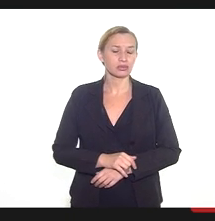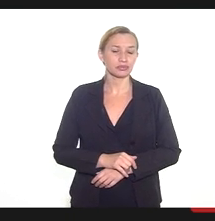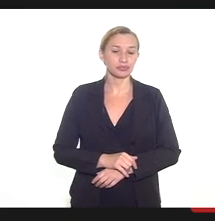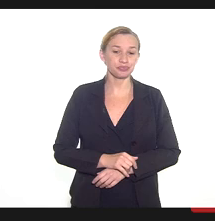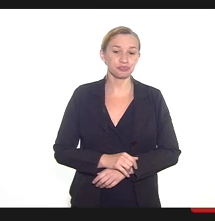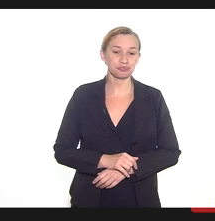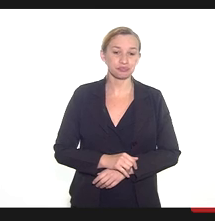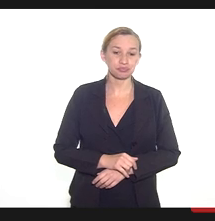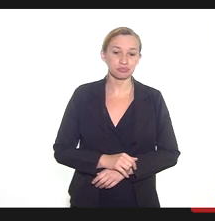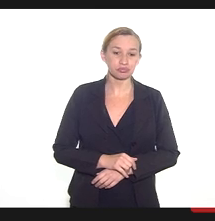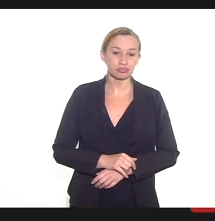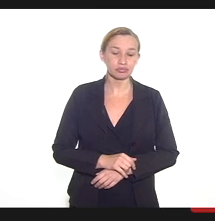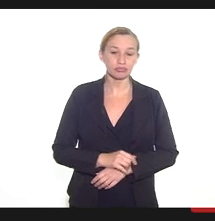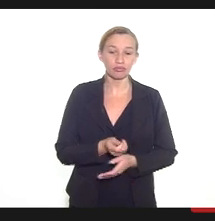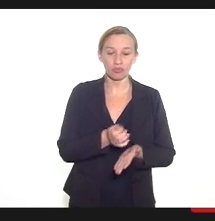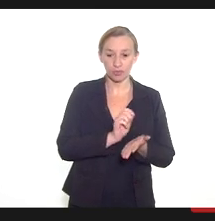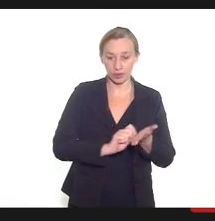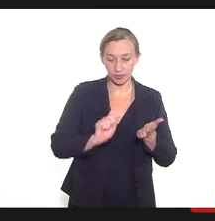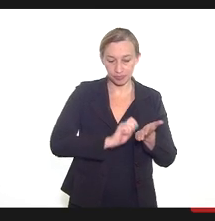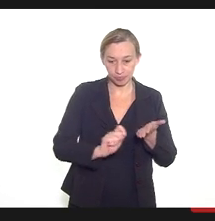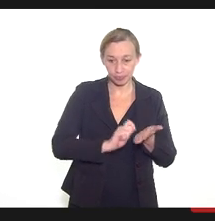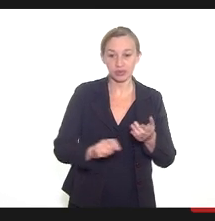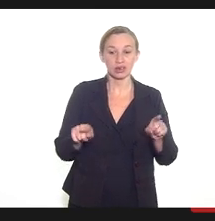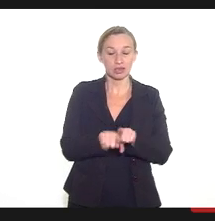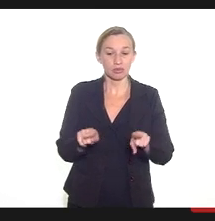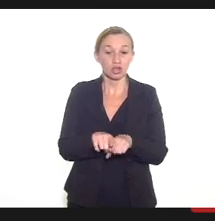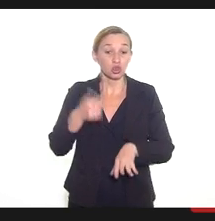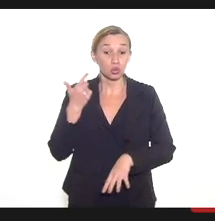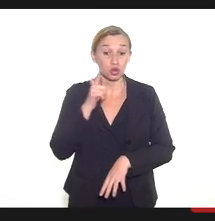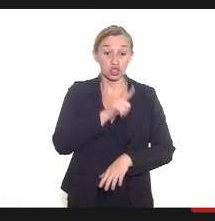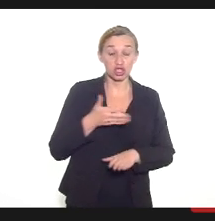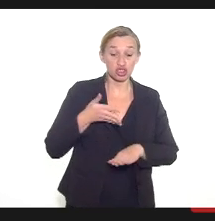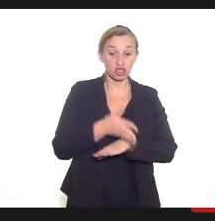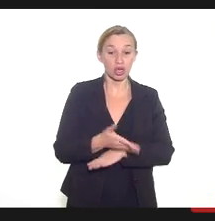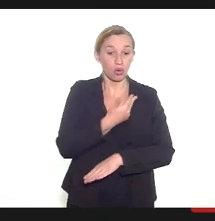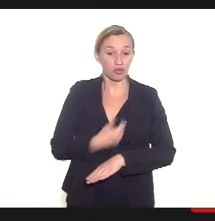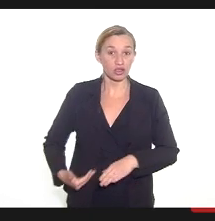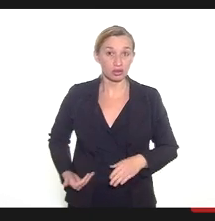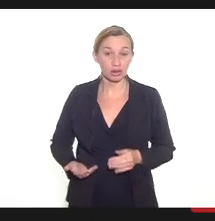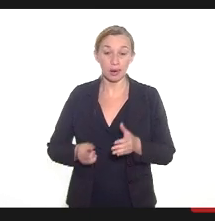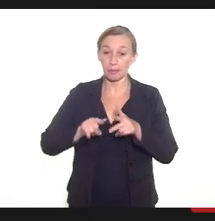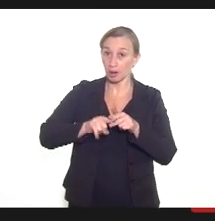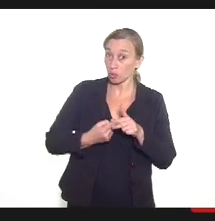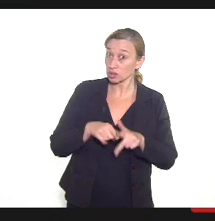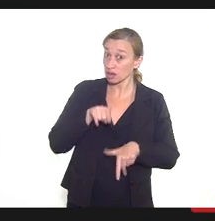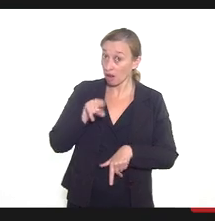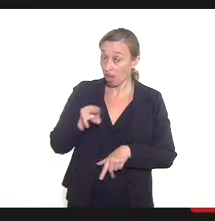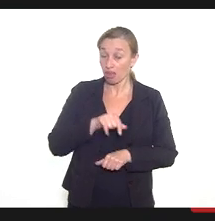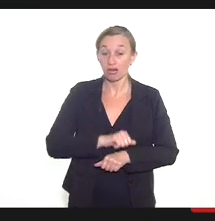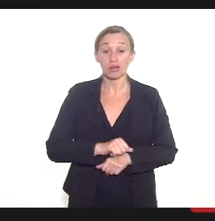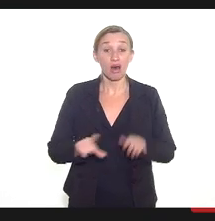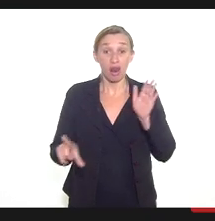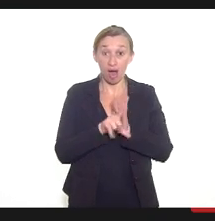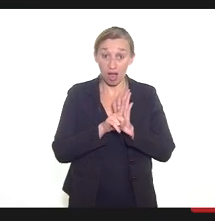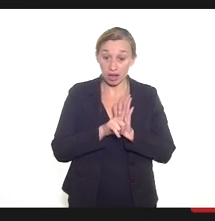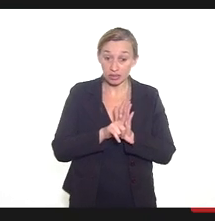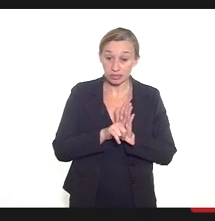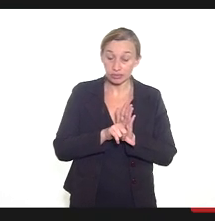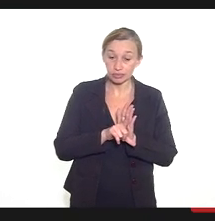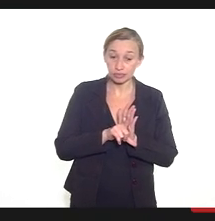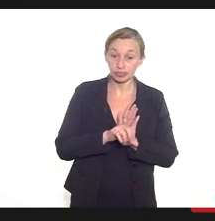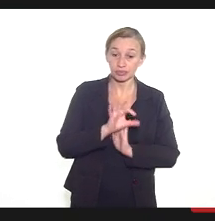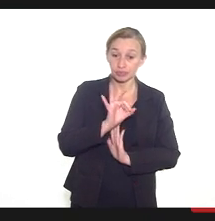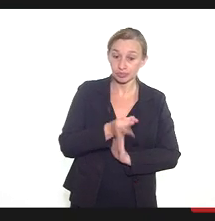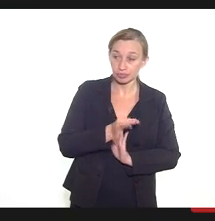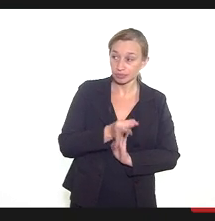um abaixo-assinado também, para que a gente consiga chegar ao governador para ele regulamentar a lei que garante